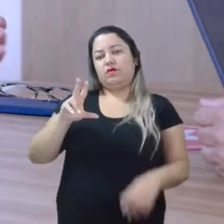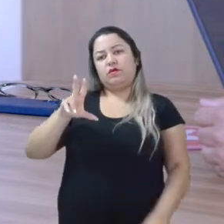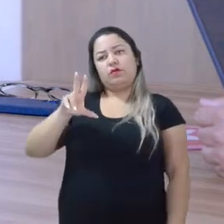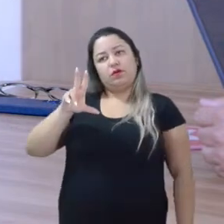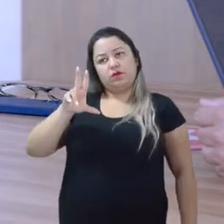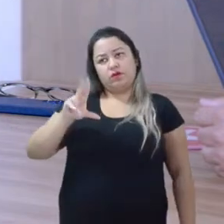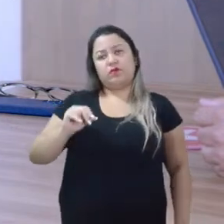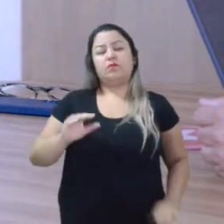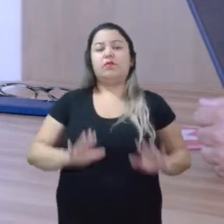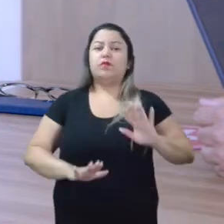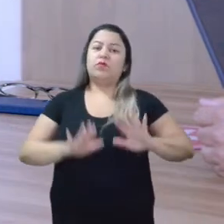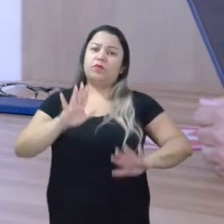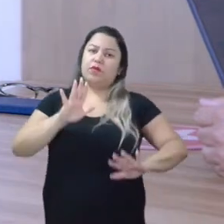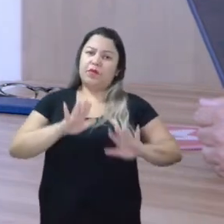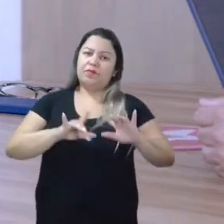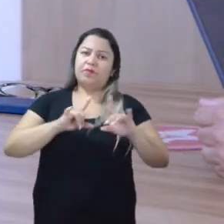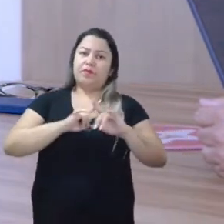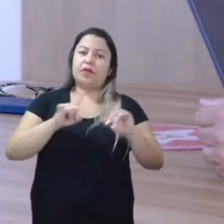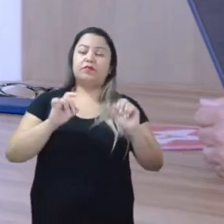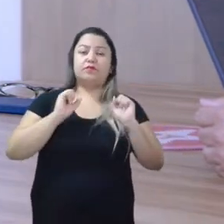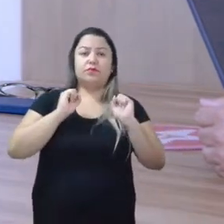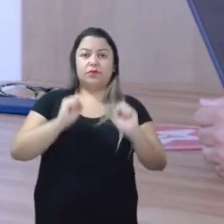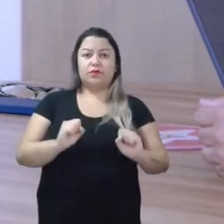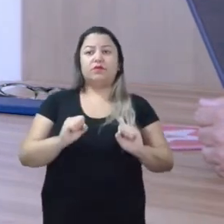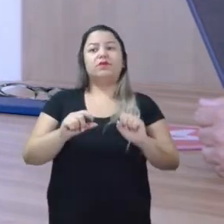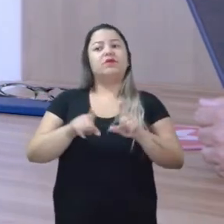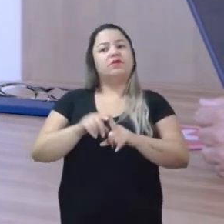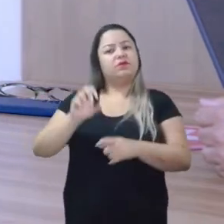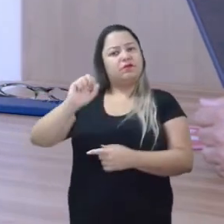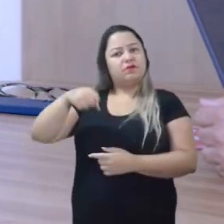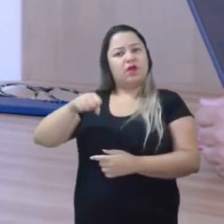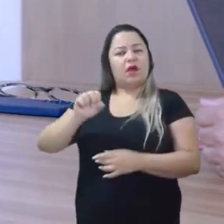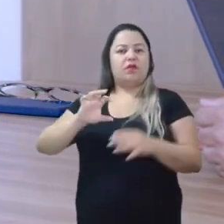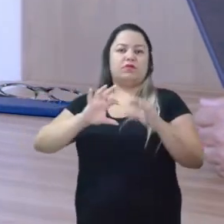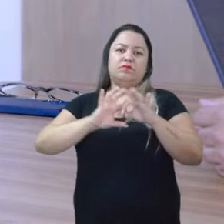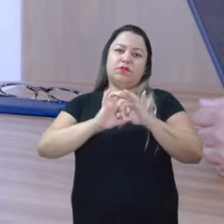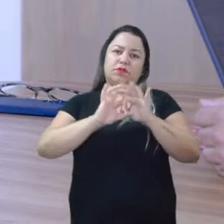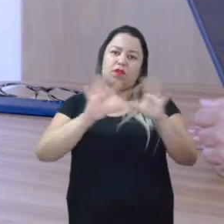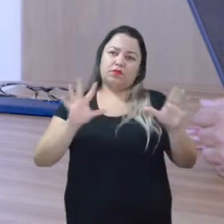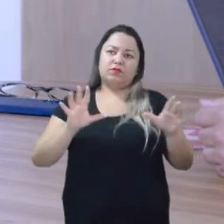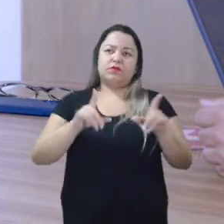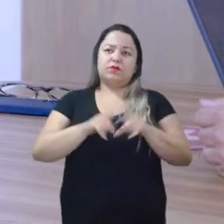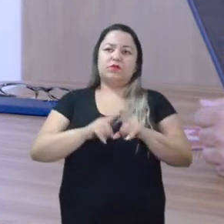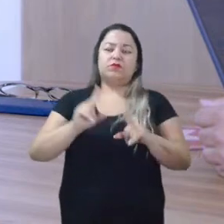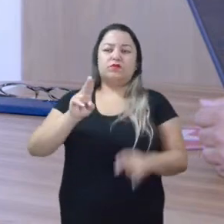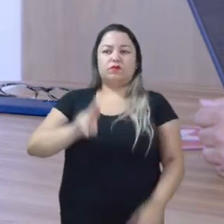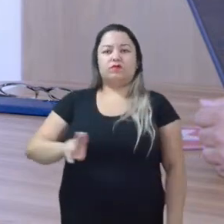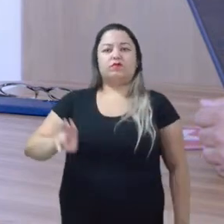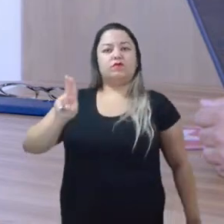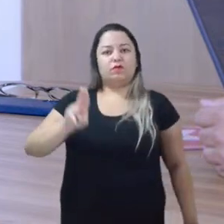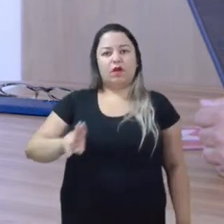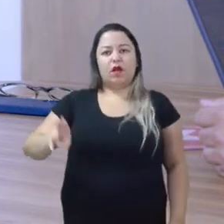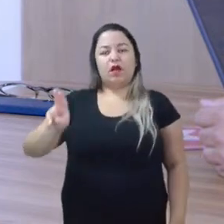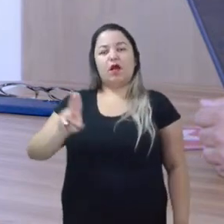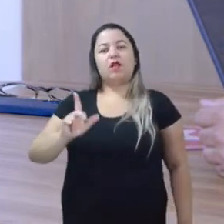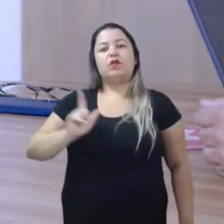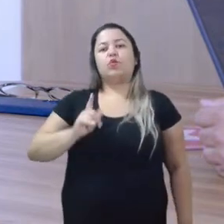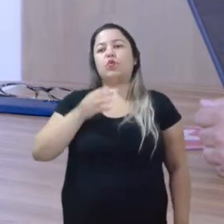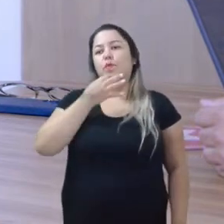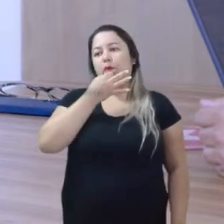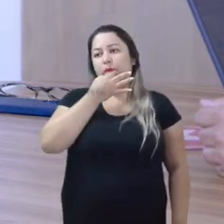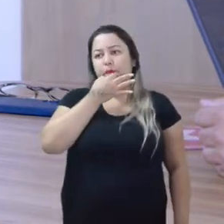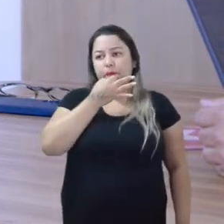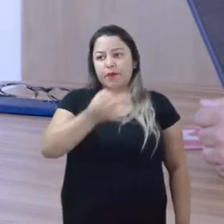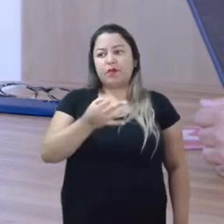uma censura, mas poderia cercear, sim, a liberdade de manifestação dos seus usuários. Eu tenho uma opinião pessoal que